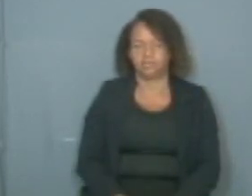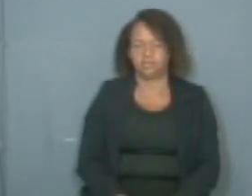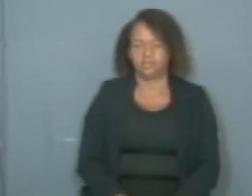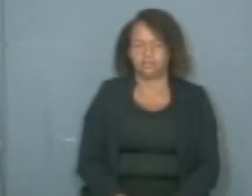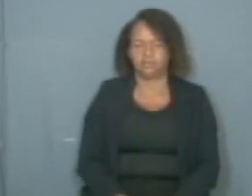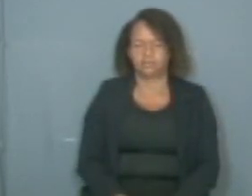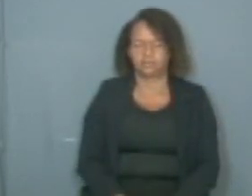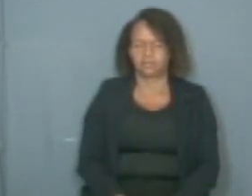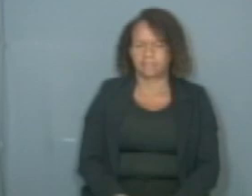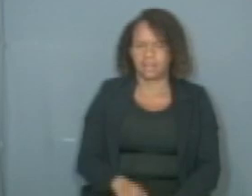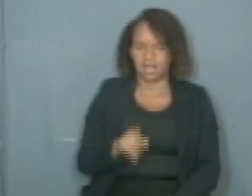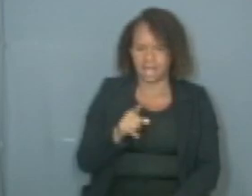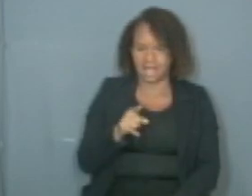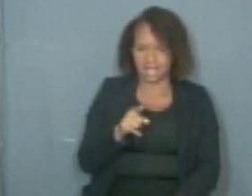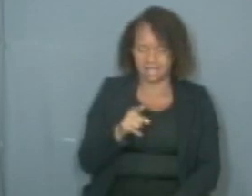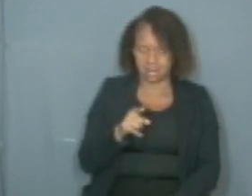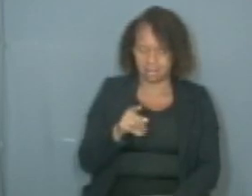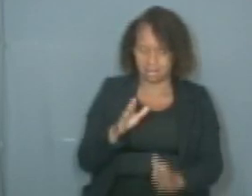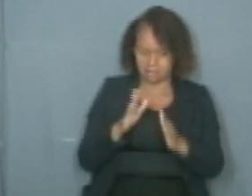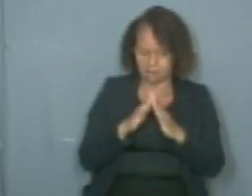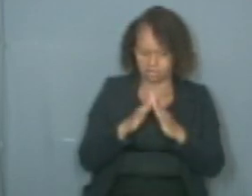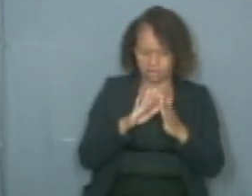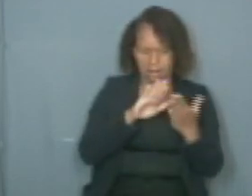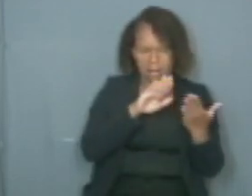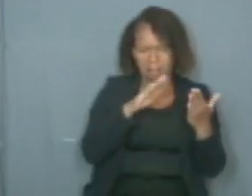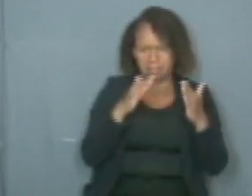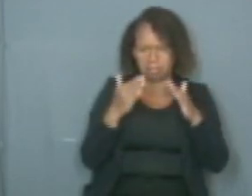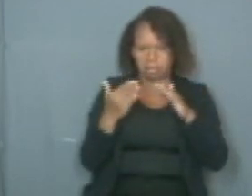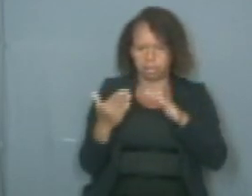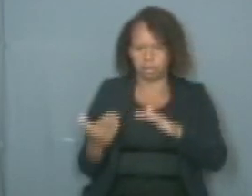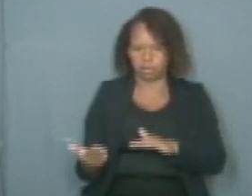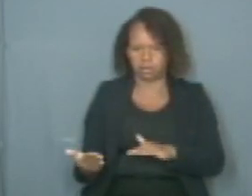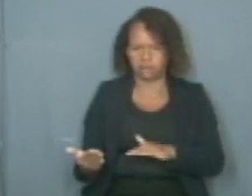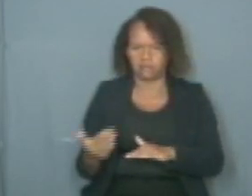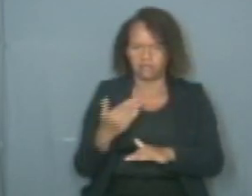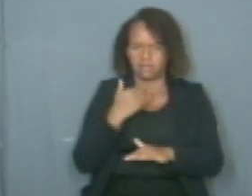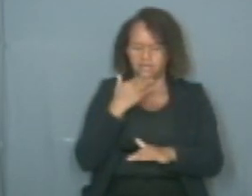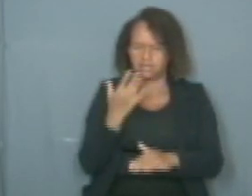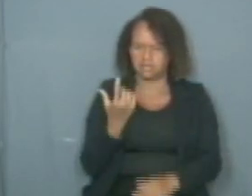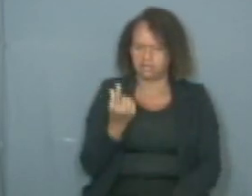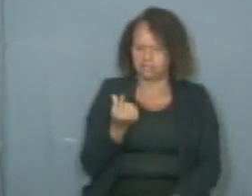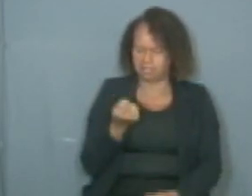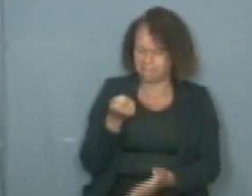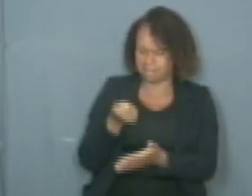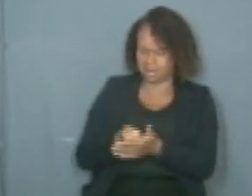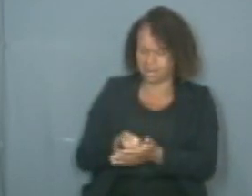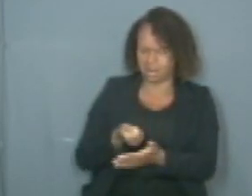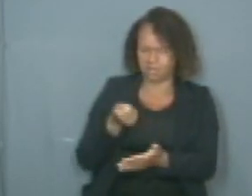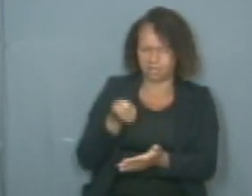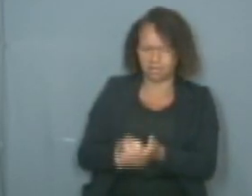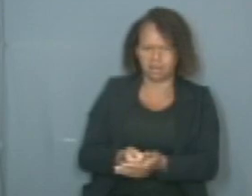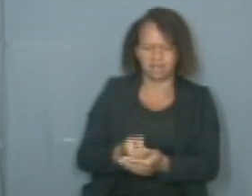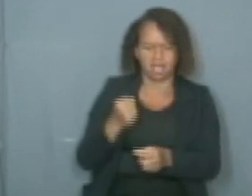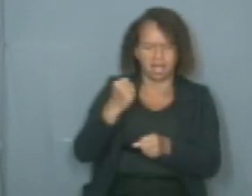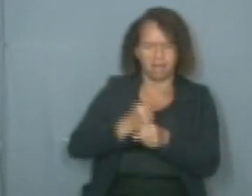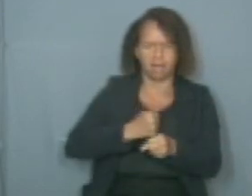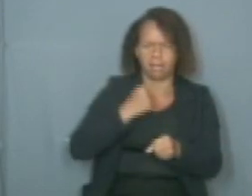Esse imóvel está demolido e sendo remunerado. E a obra não